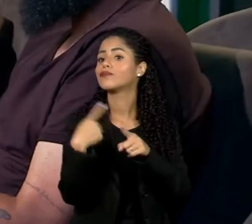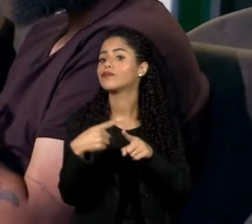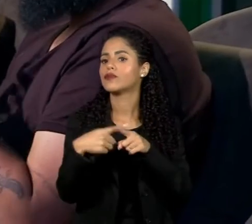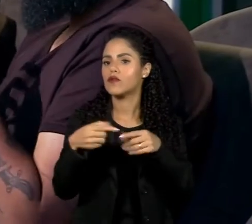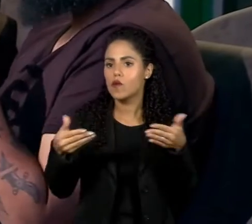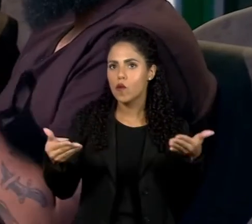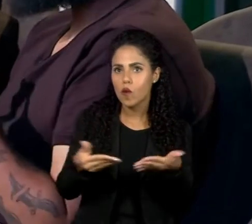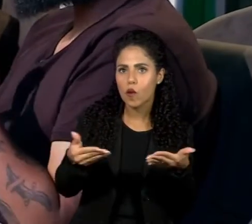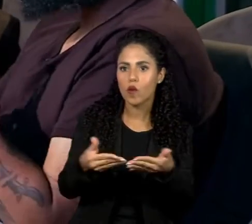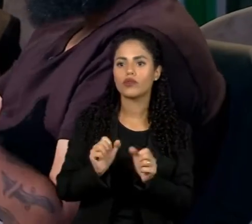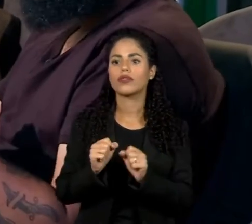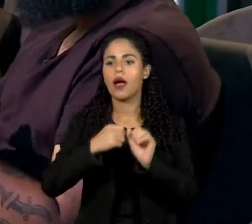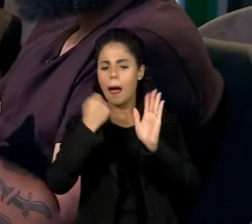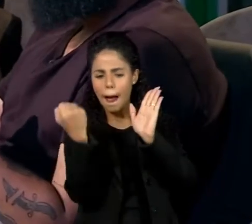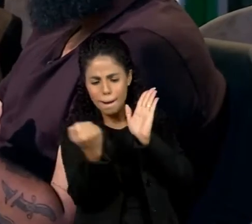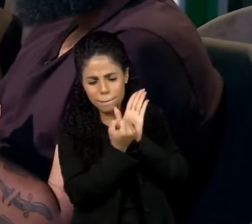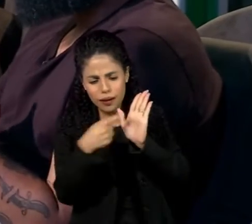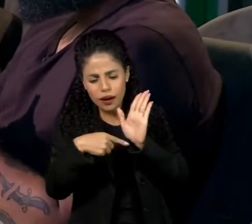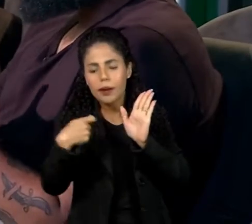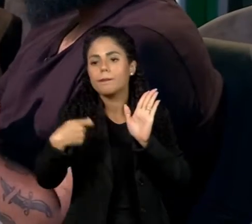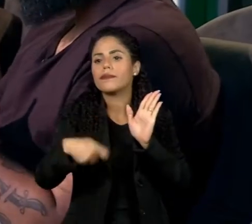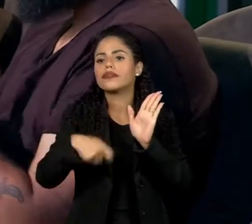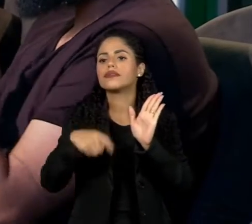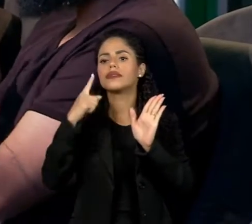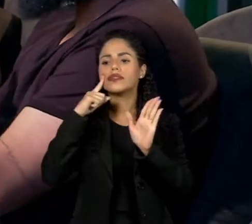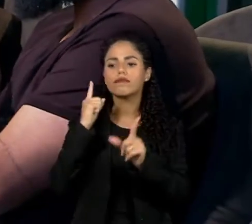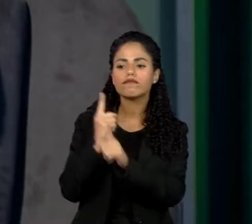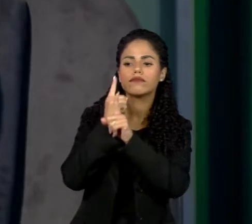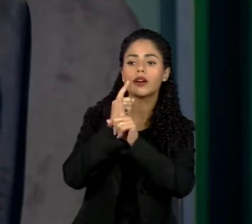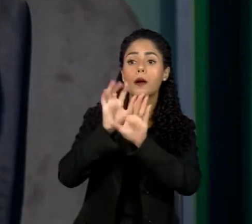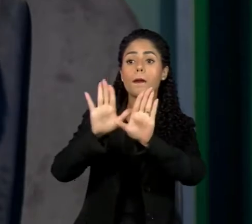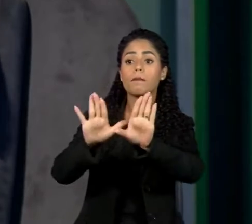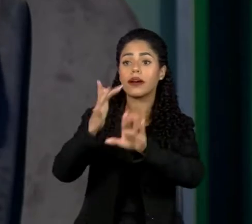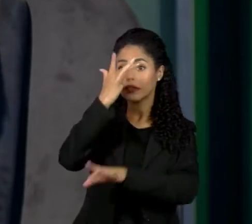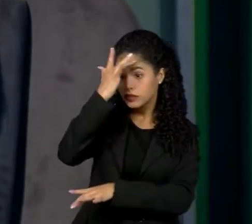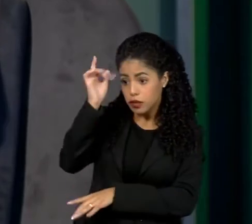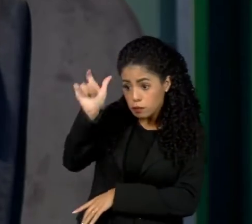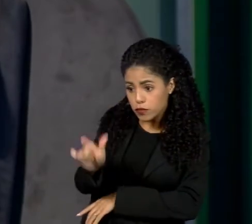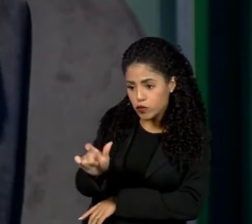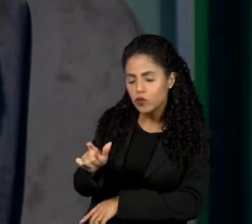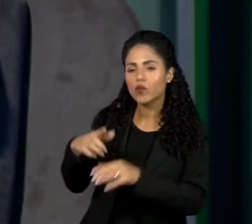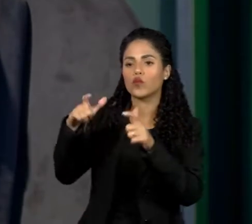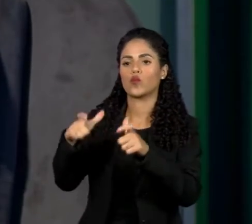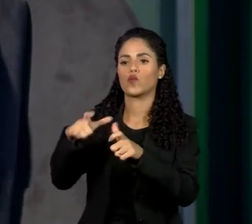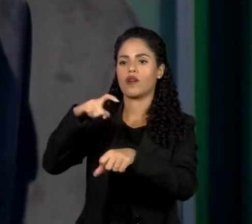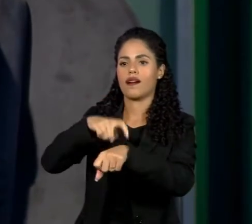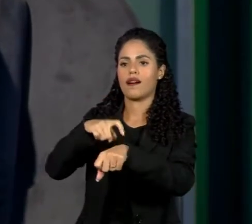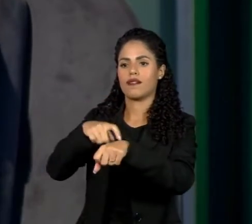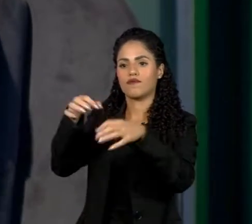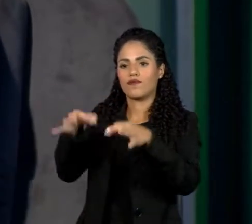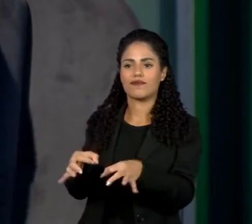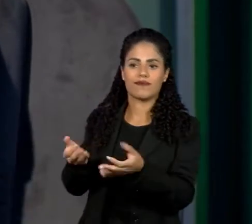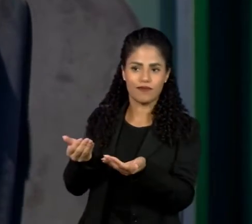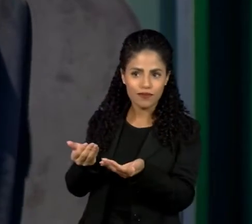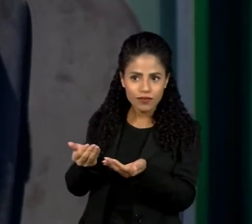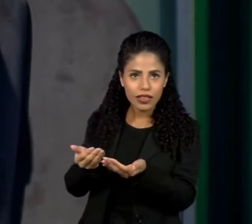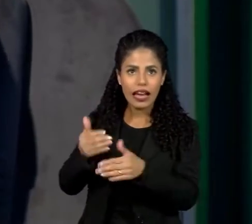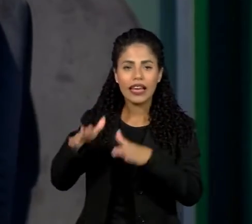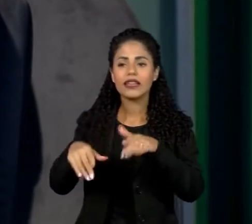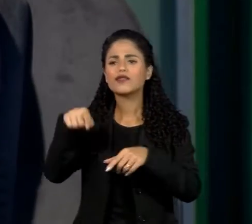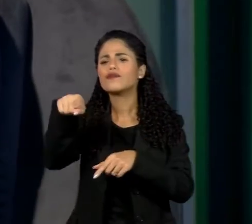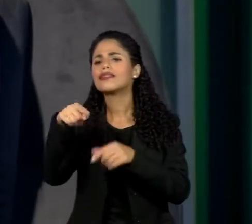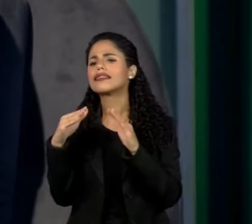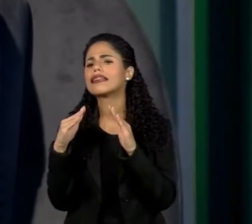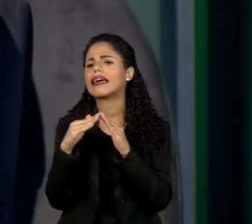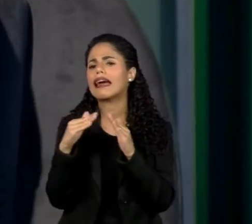espaço de a marca precisa encontrar, mas o criador precisa estar no lugar certo, na hora certa. E aí você aí de casa não se frustre se